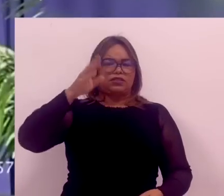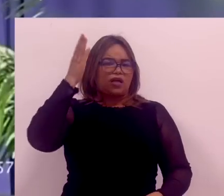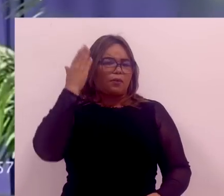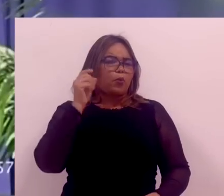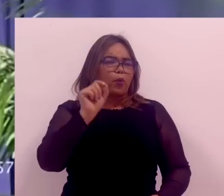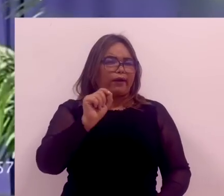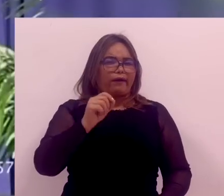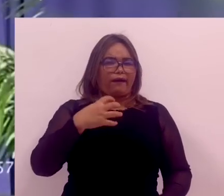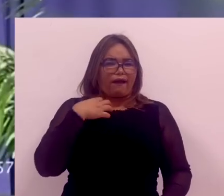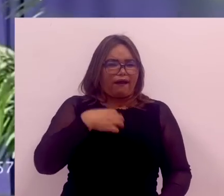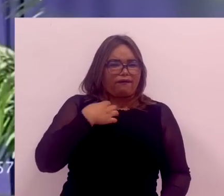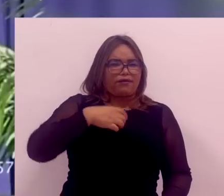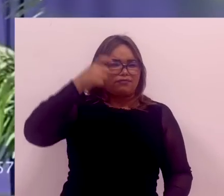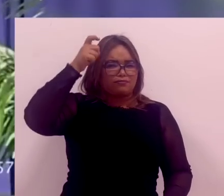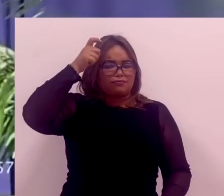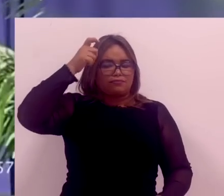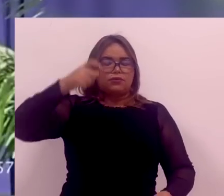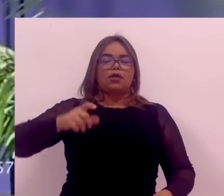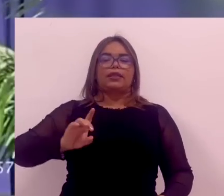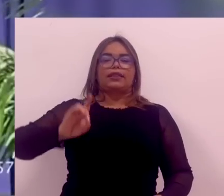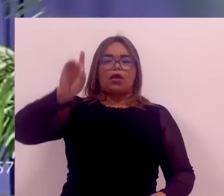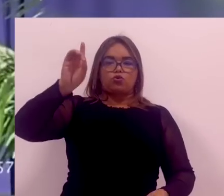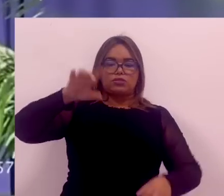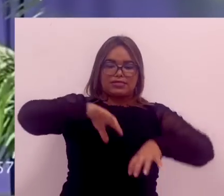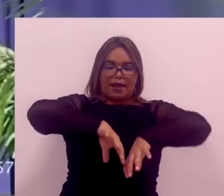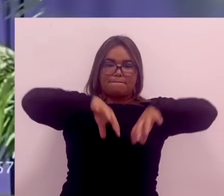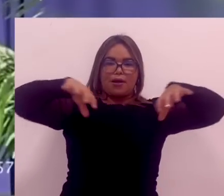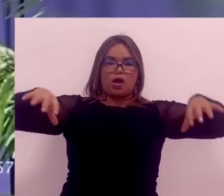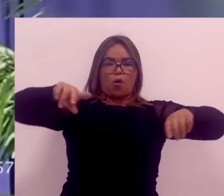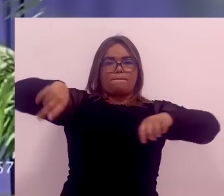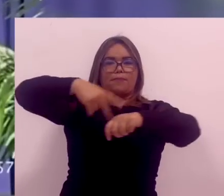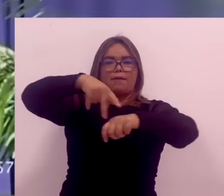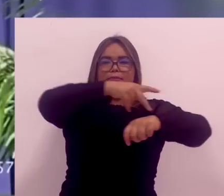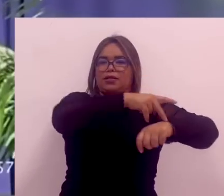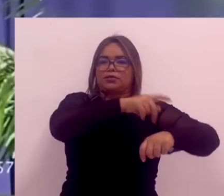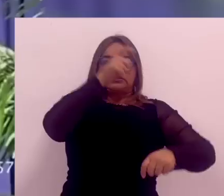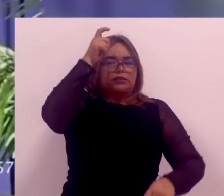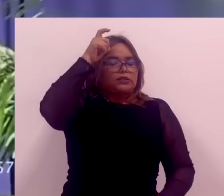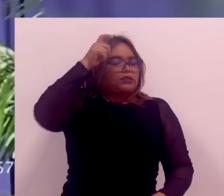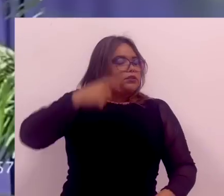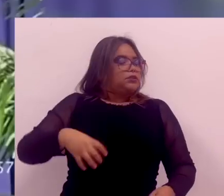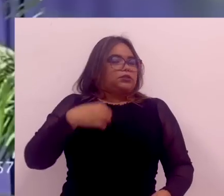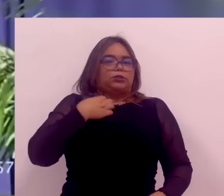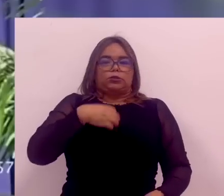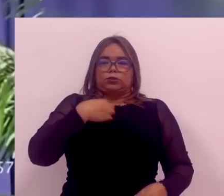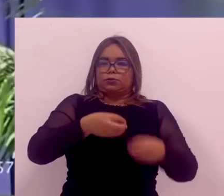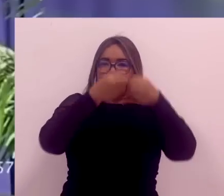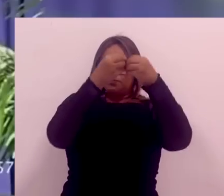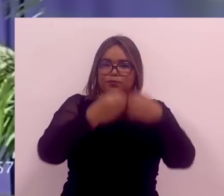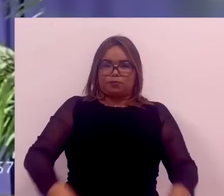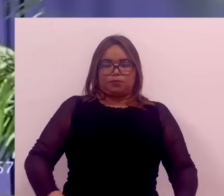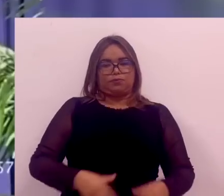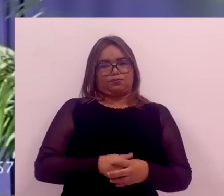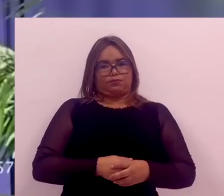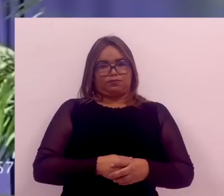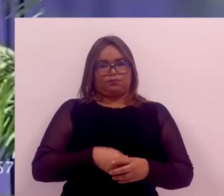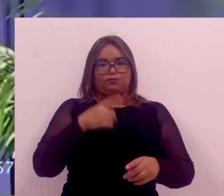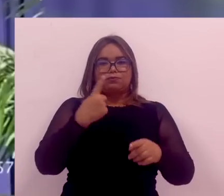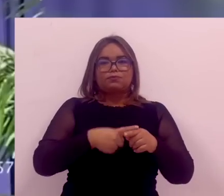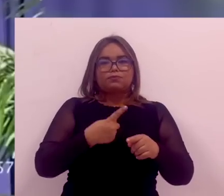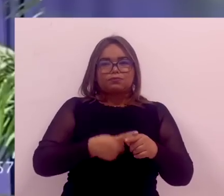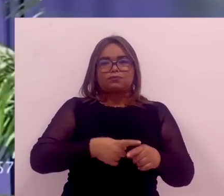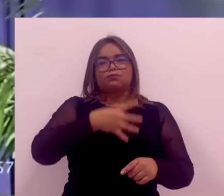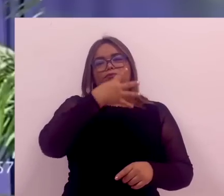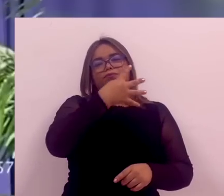gigante império de Lúcifer. Você sabe o que mais irrita o diabo? Foi quando Deus separou as nações. Isso foi uma dor de cabeça para